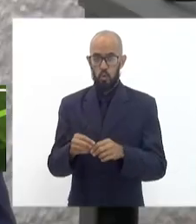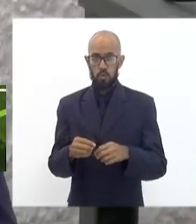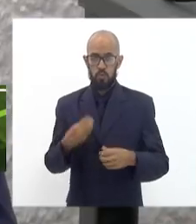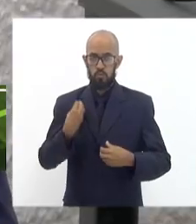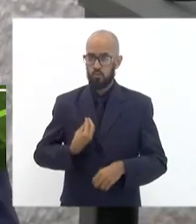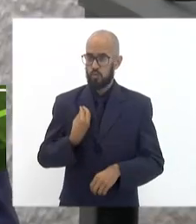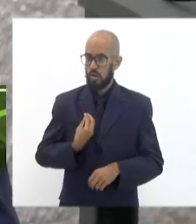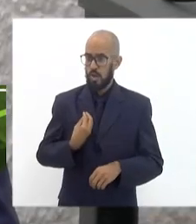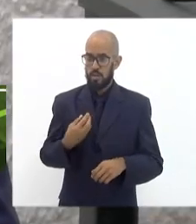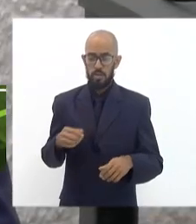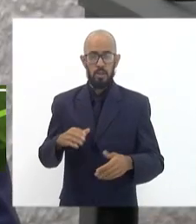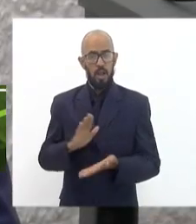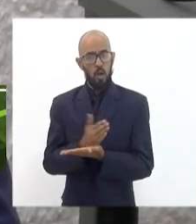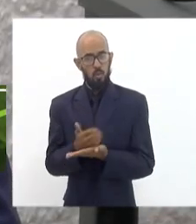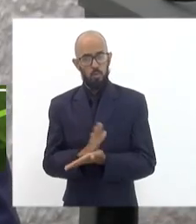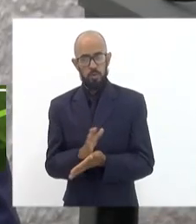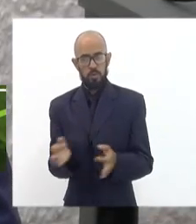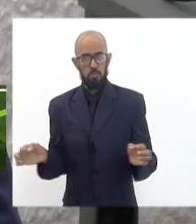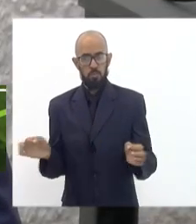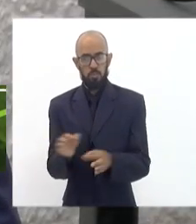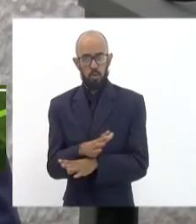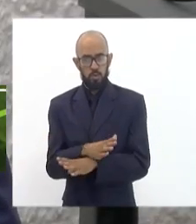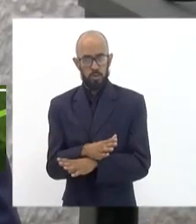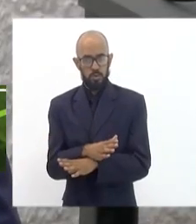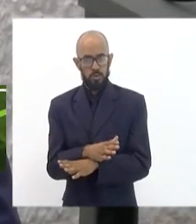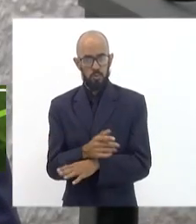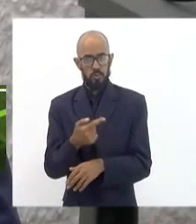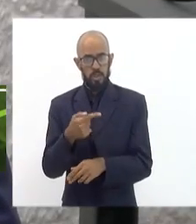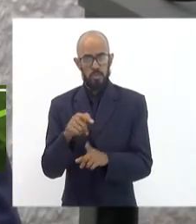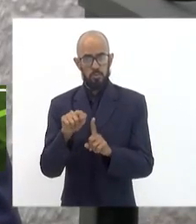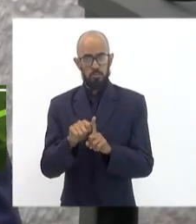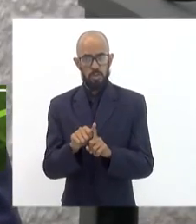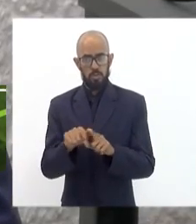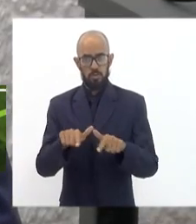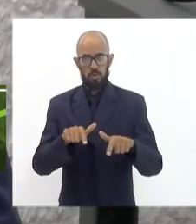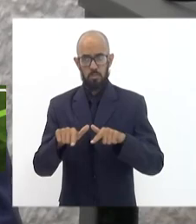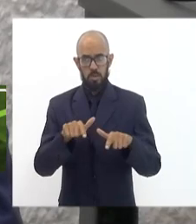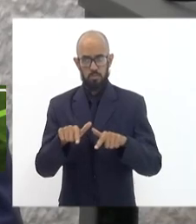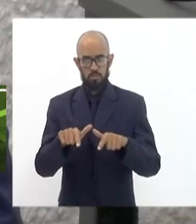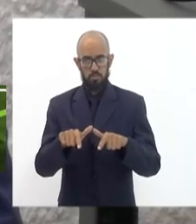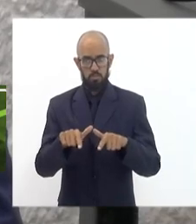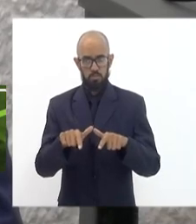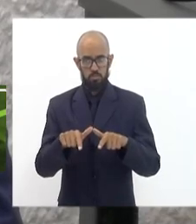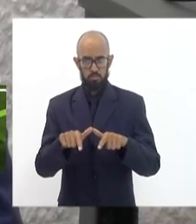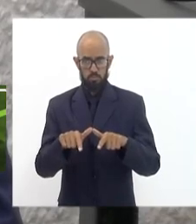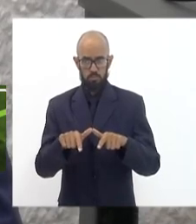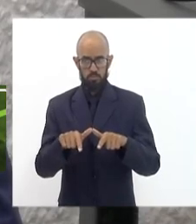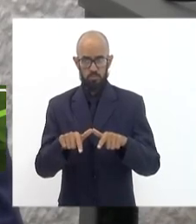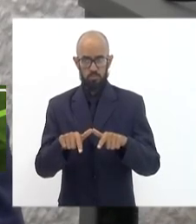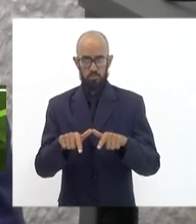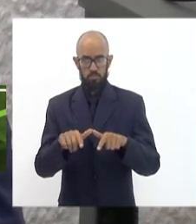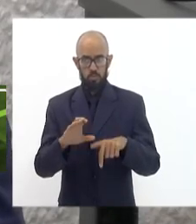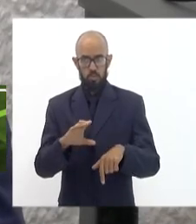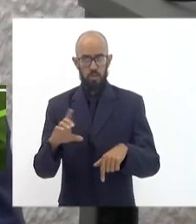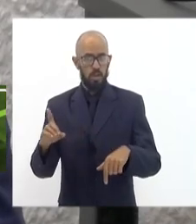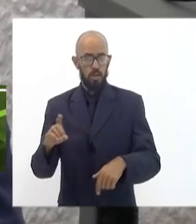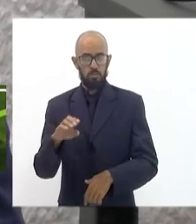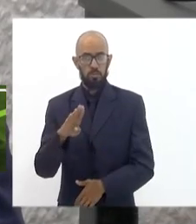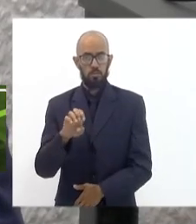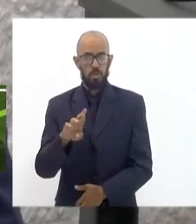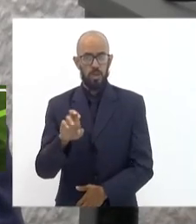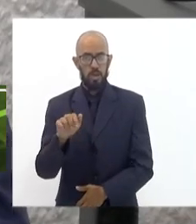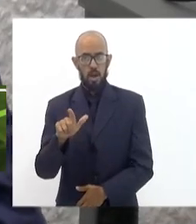todos têm me Costa pronta apenas com 7 meses então isso feito o que é coordenado por quem pelo Beraldo